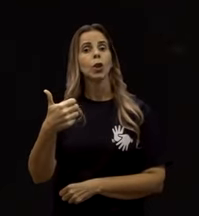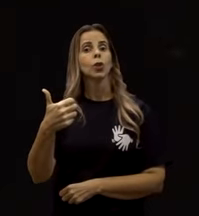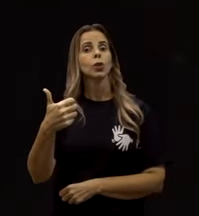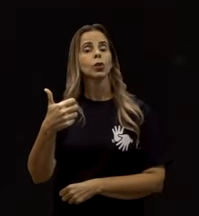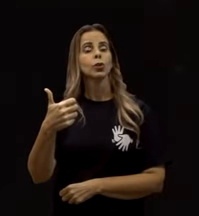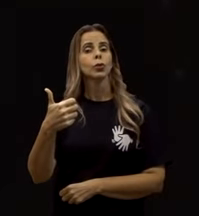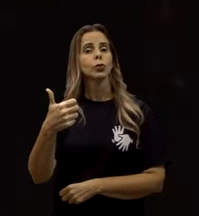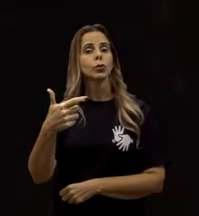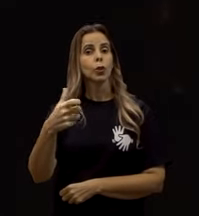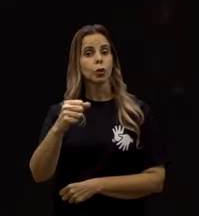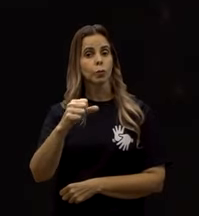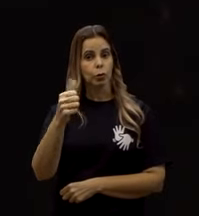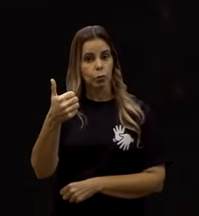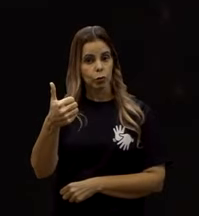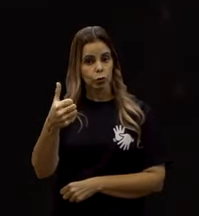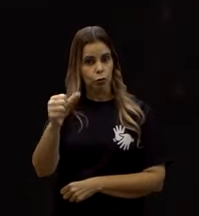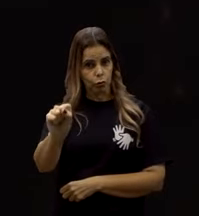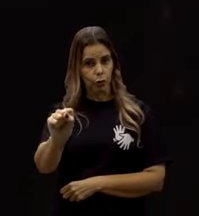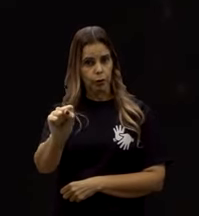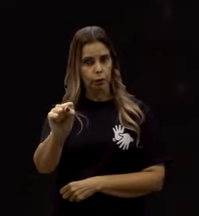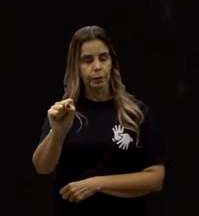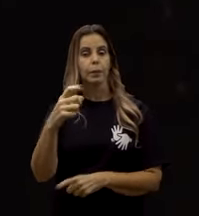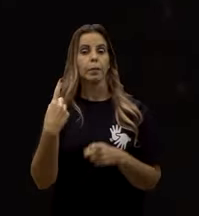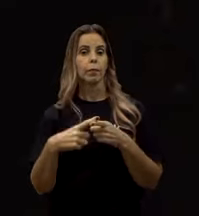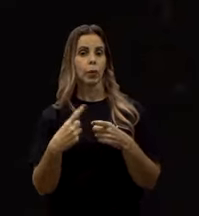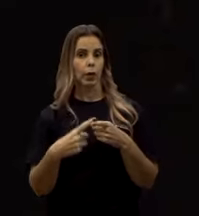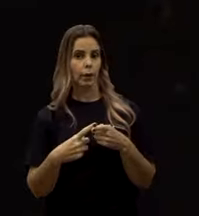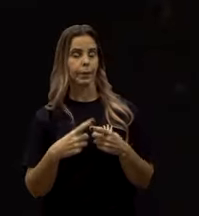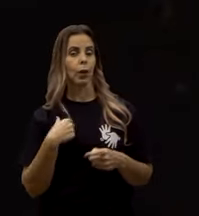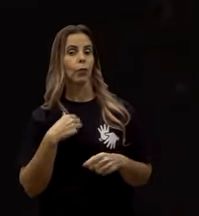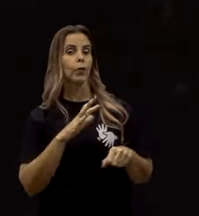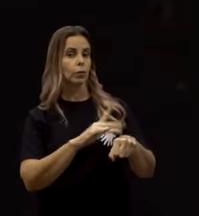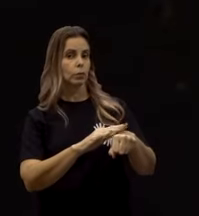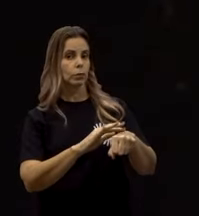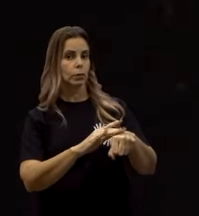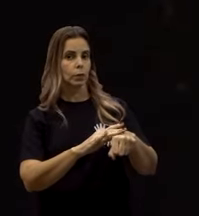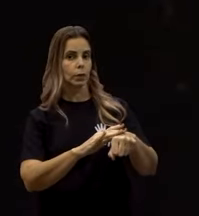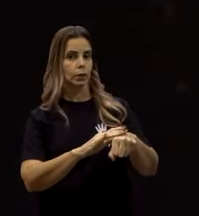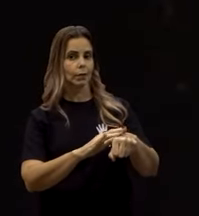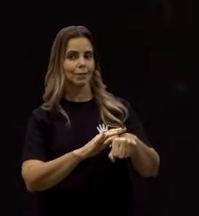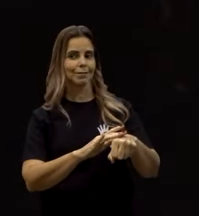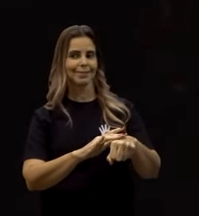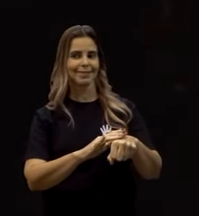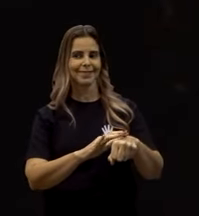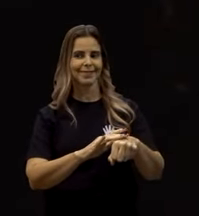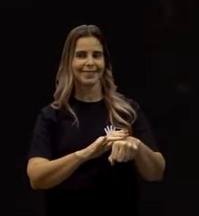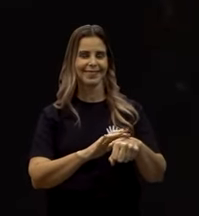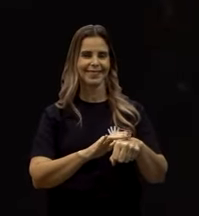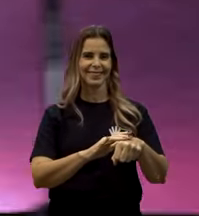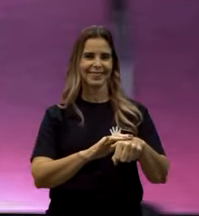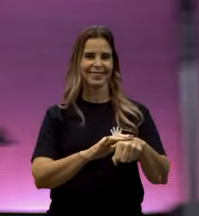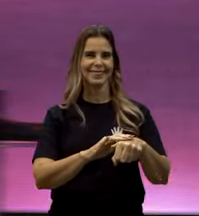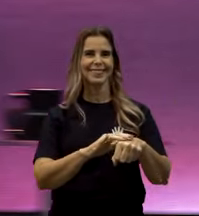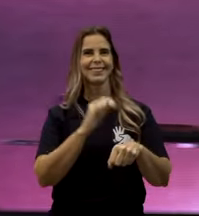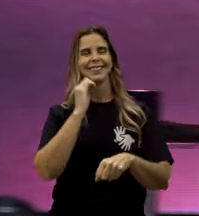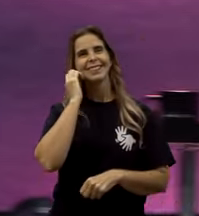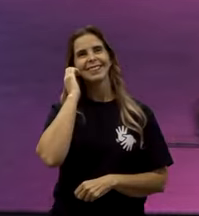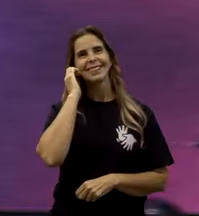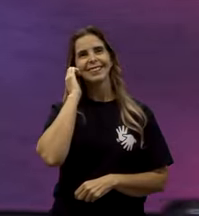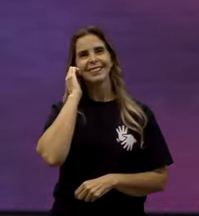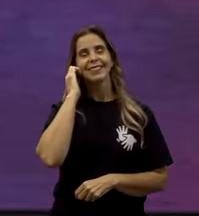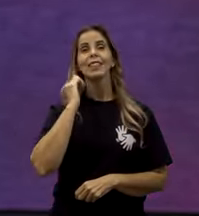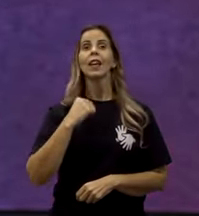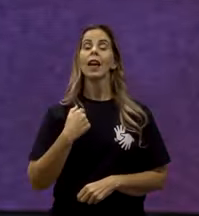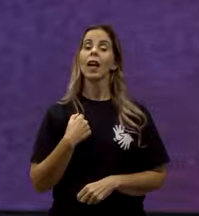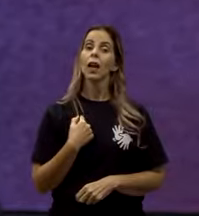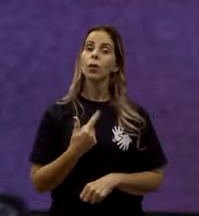quê eu adquiri uma doença nem sabia que era doença mas eu já tô curado graças a Deus me custou